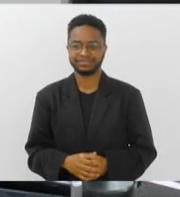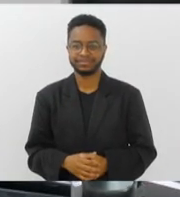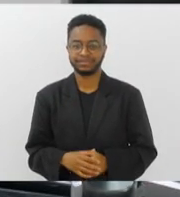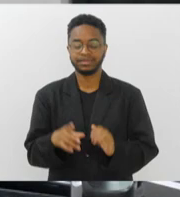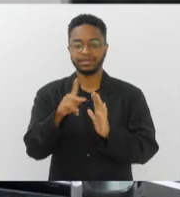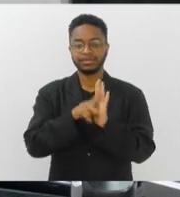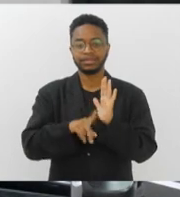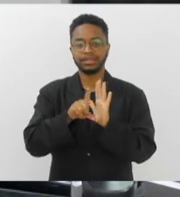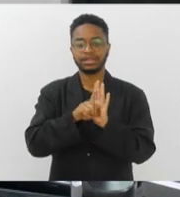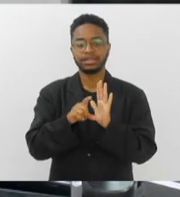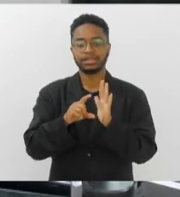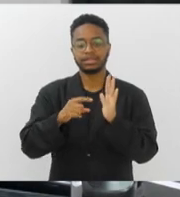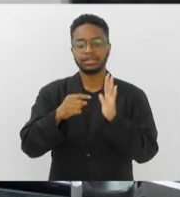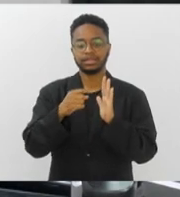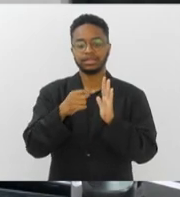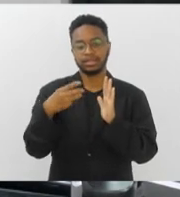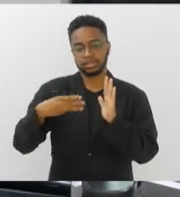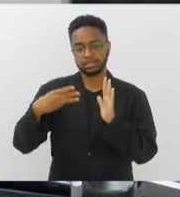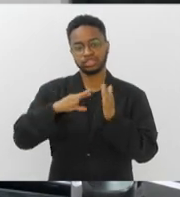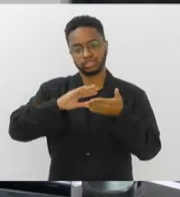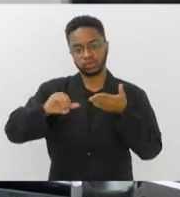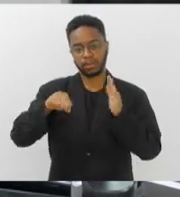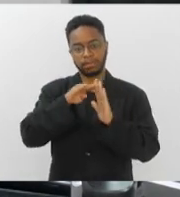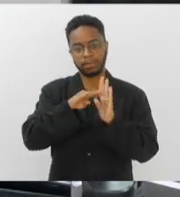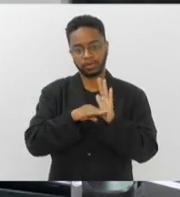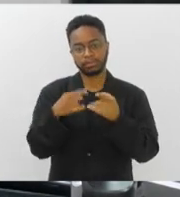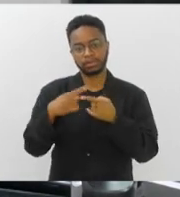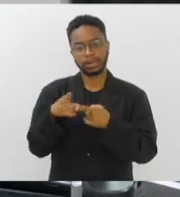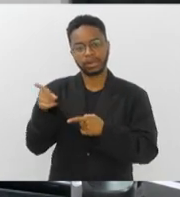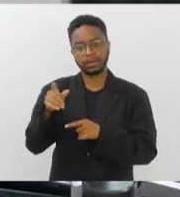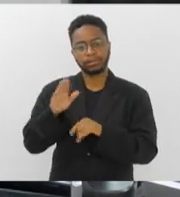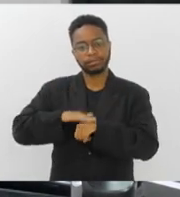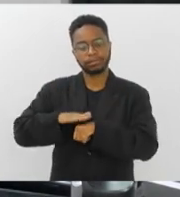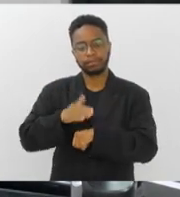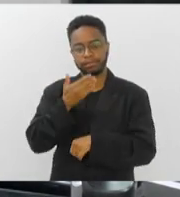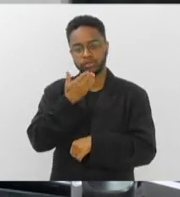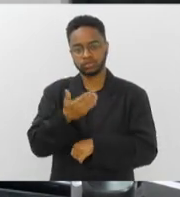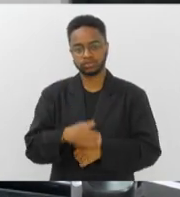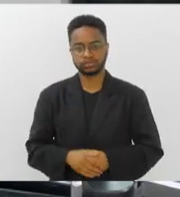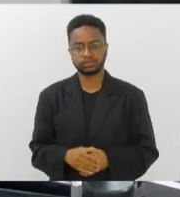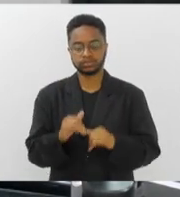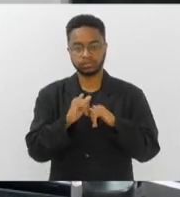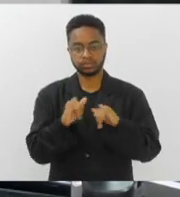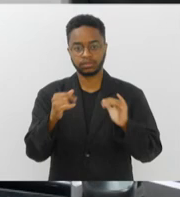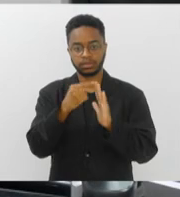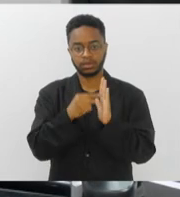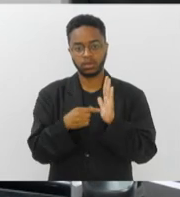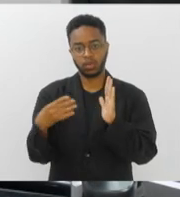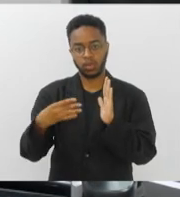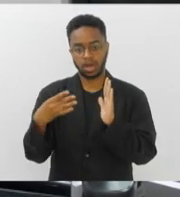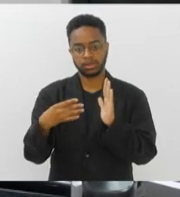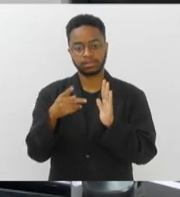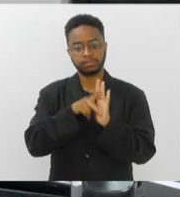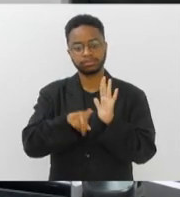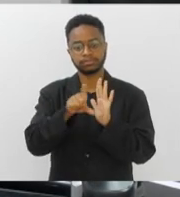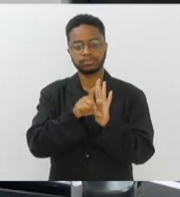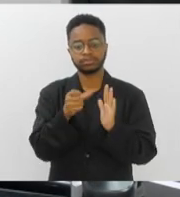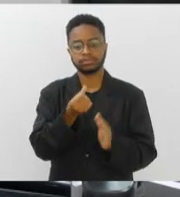Projeto 3 da pauta foi retirado a pedido do autor, deputado Dionísio Lins. Anuncio o item 4 da pauta, projeto de